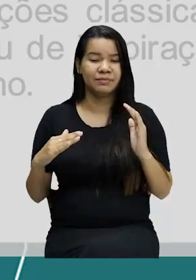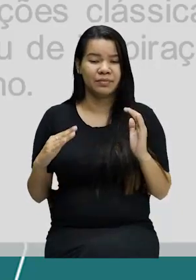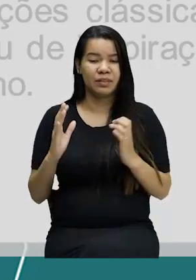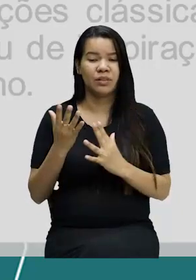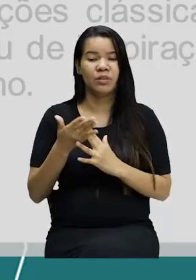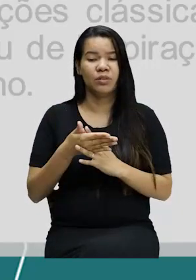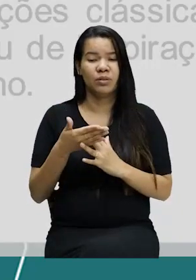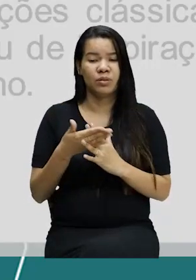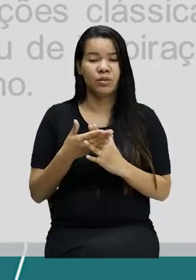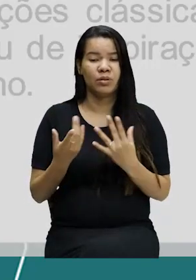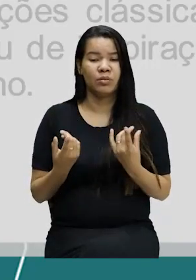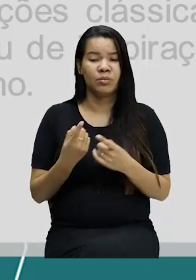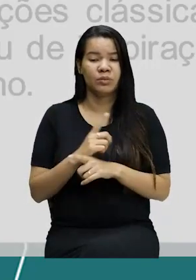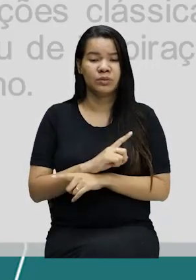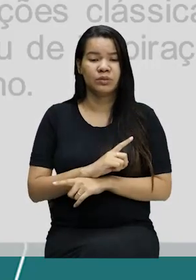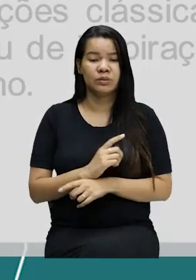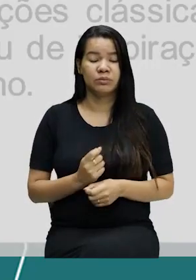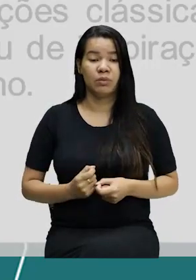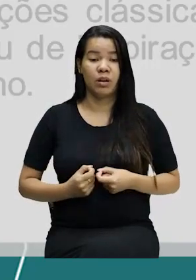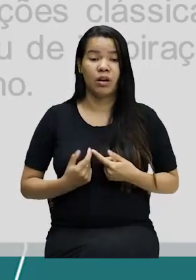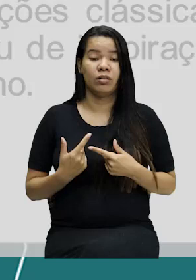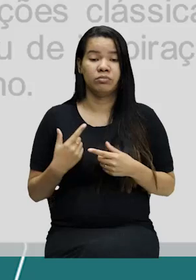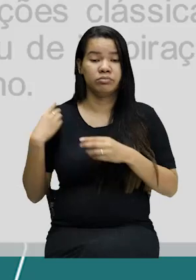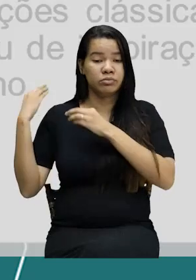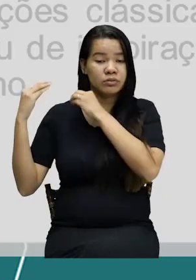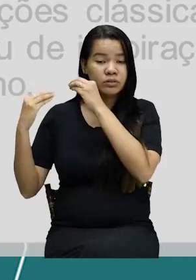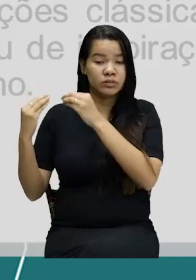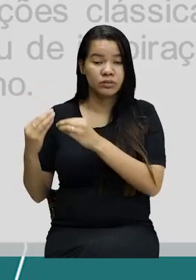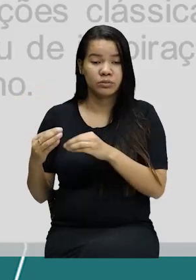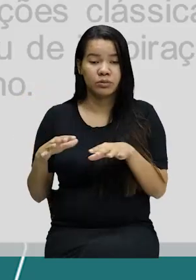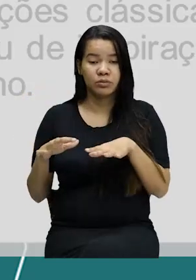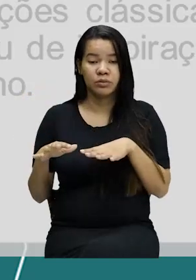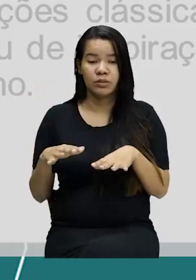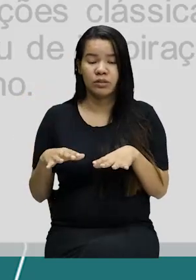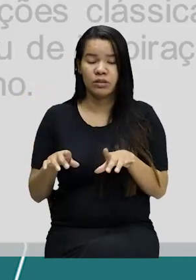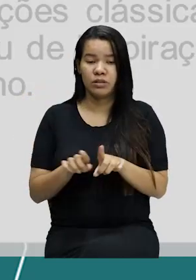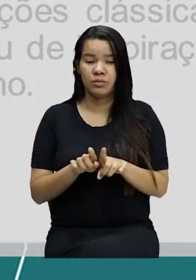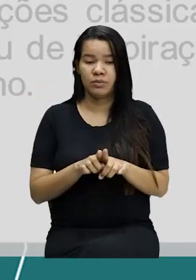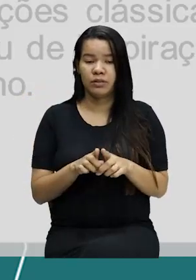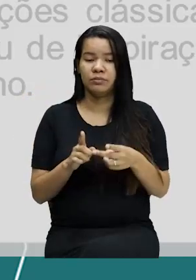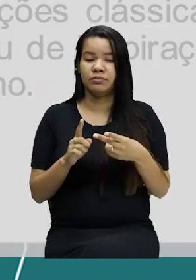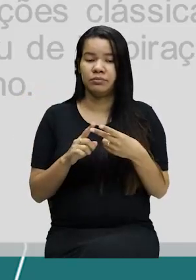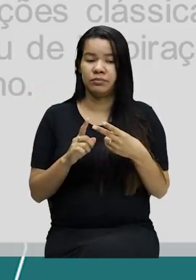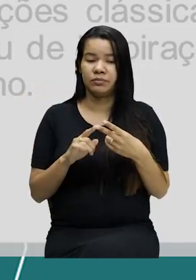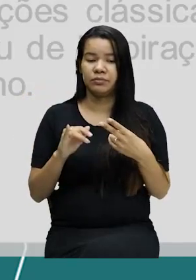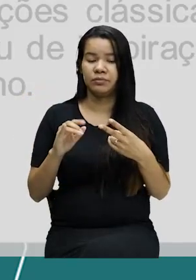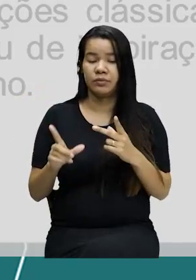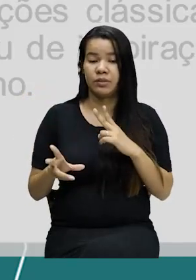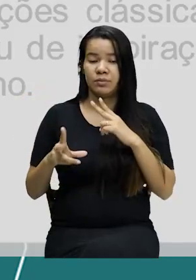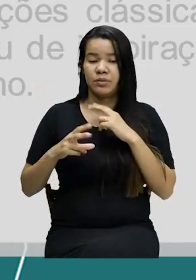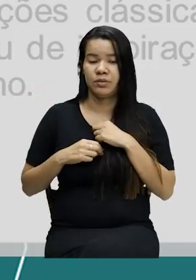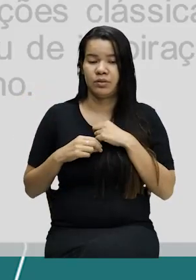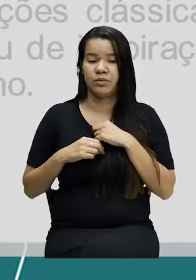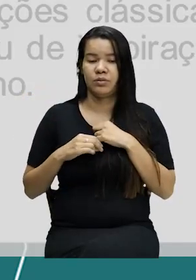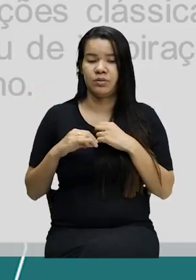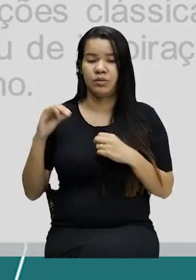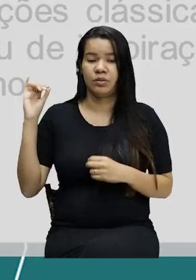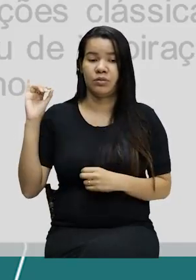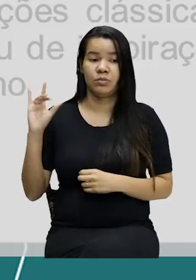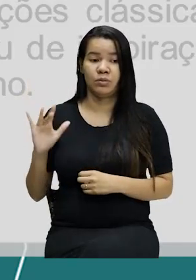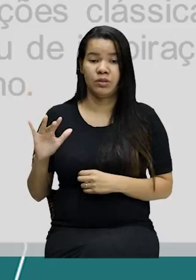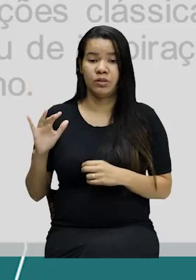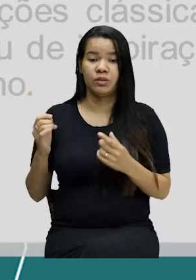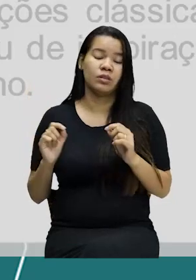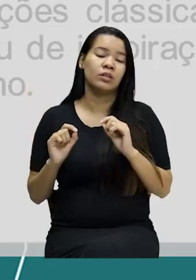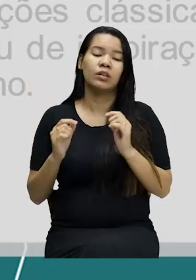e rebuscamentos desse movimento. Inspiração iluminista. O arcadismo surgiu durante o iluminismo, então esse movimento